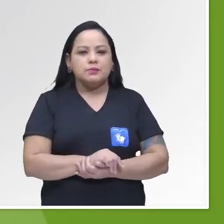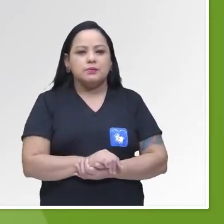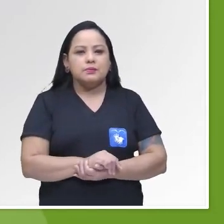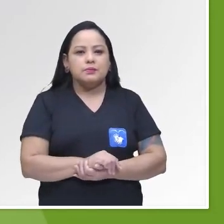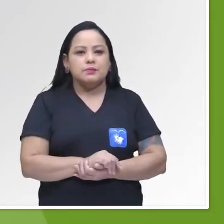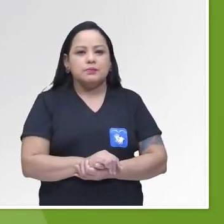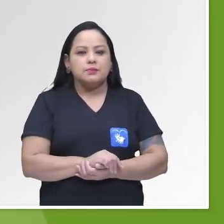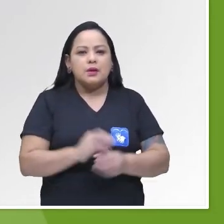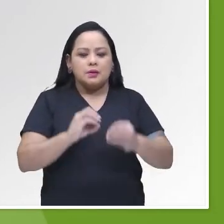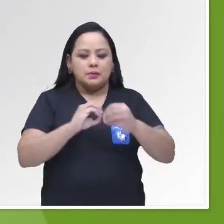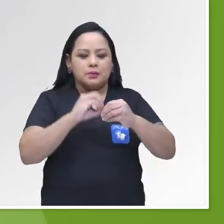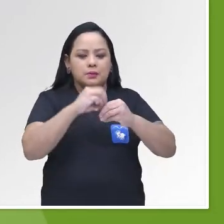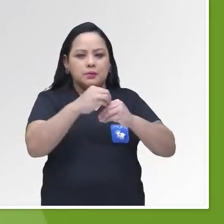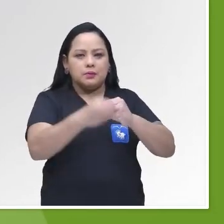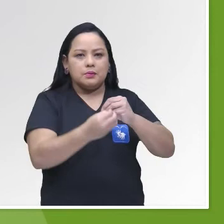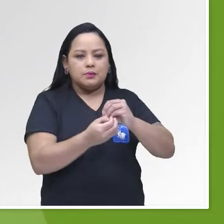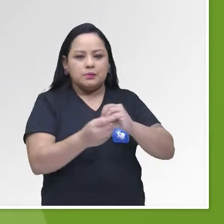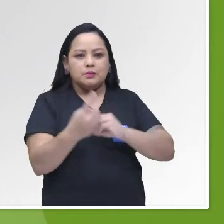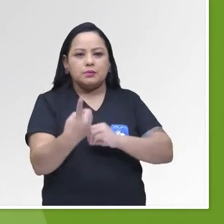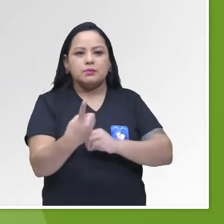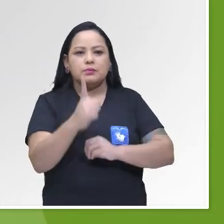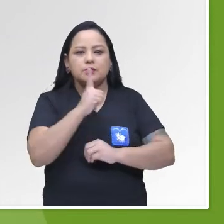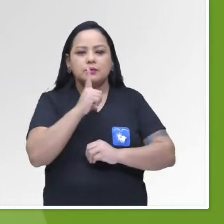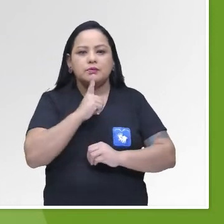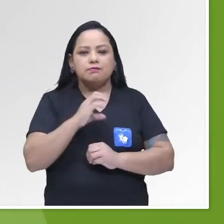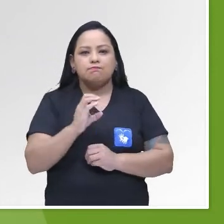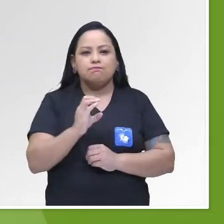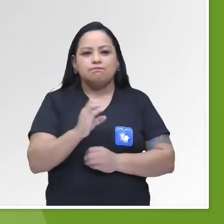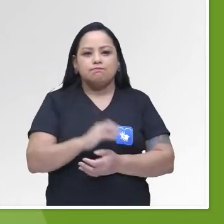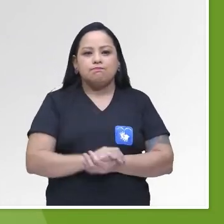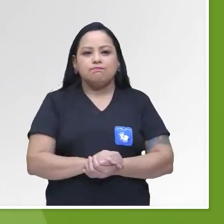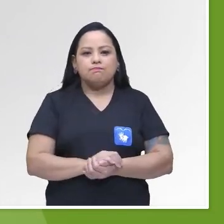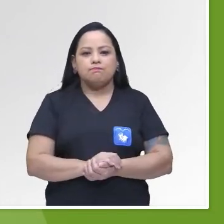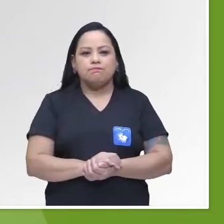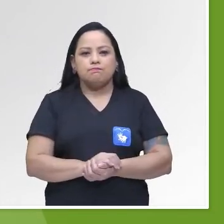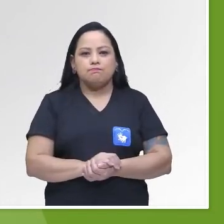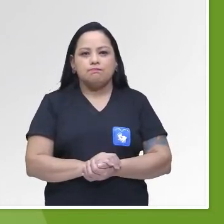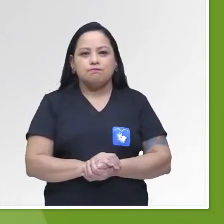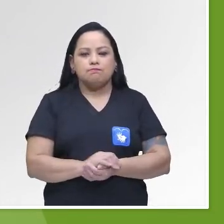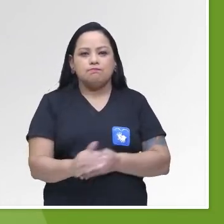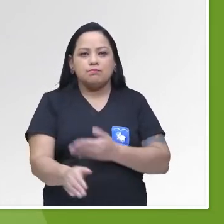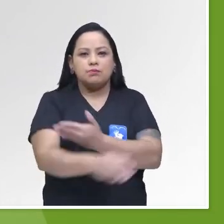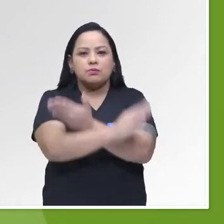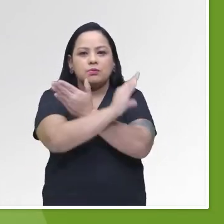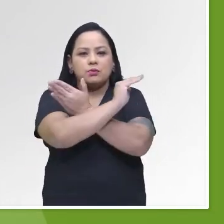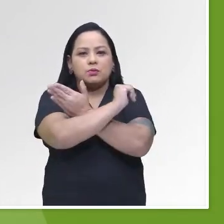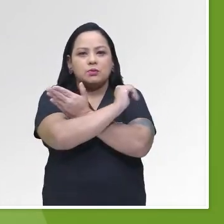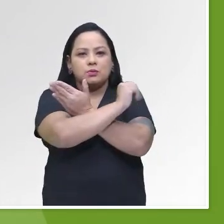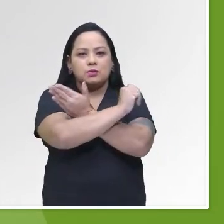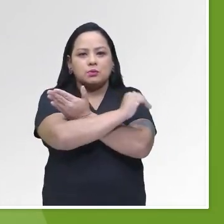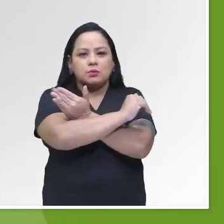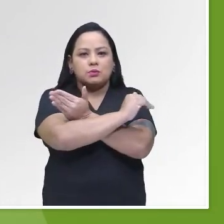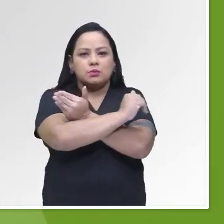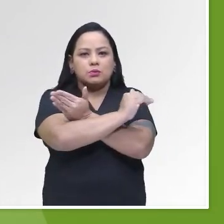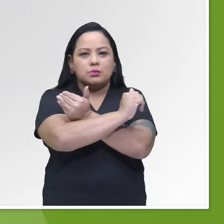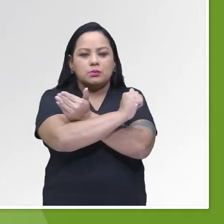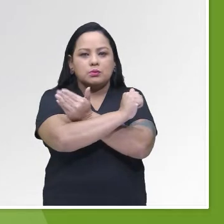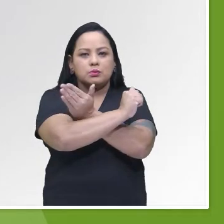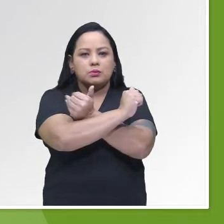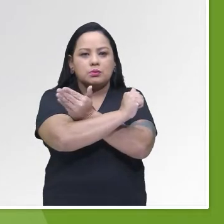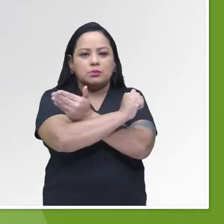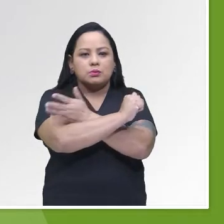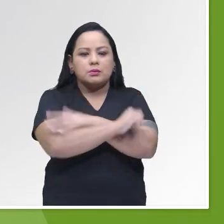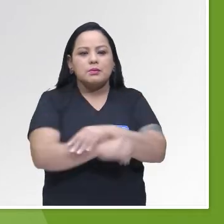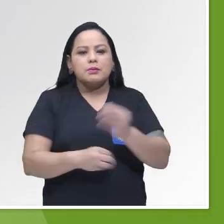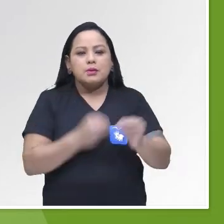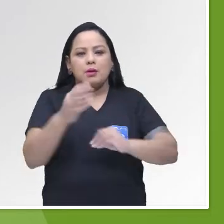uma molécula, que é o ácido clorídrico. Então, essa molécula de ácido clorídrico, ela é